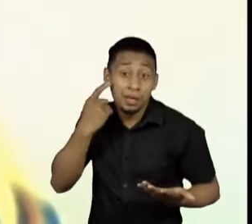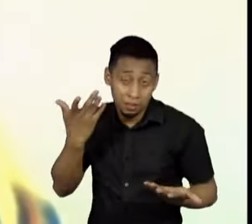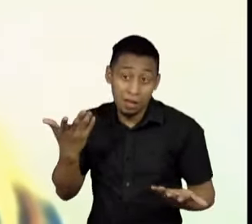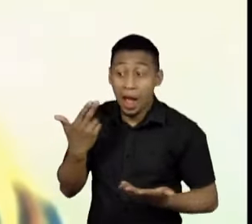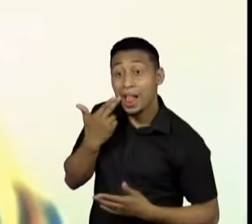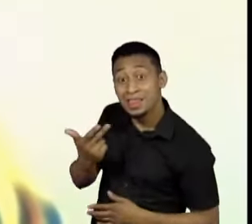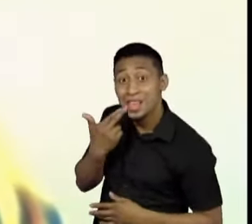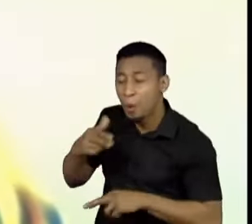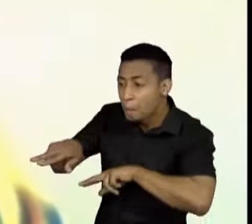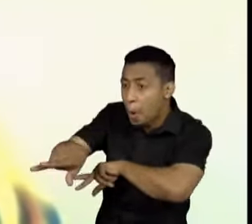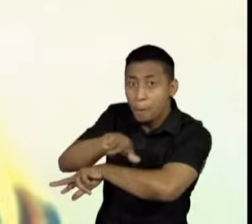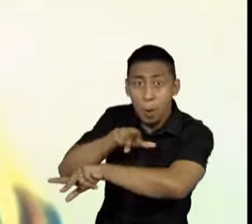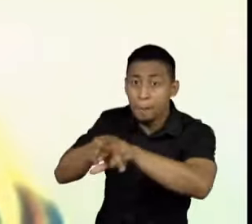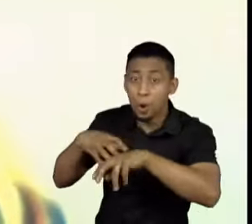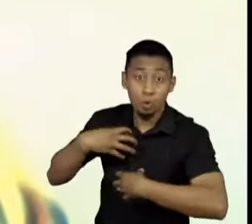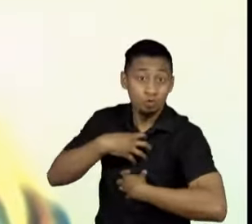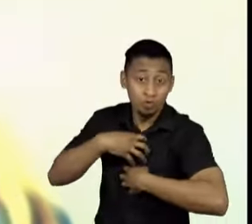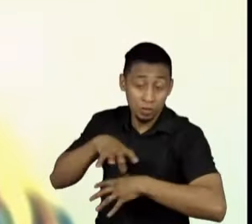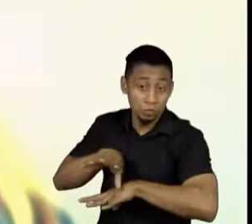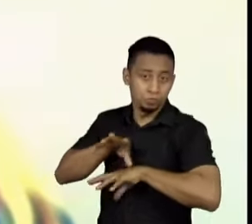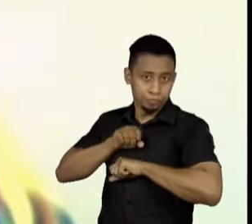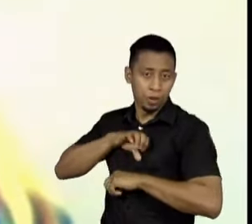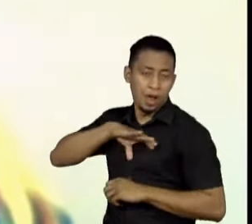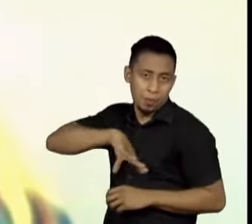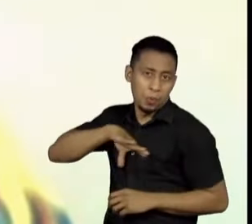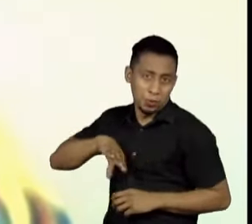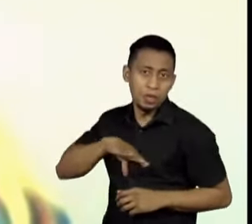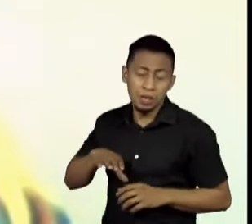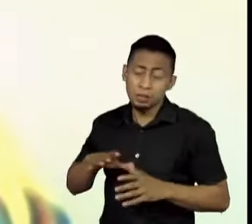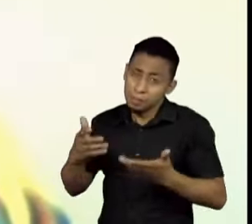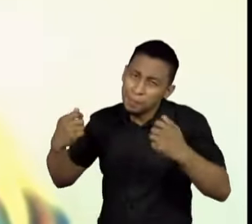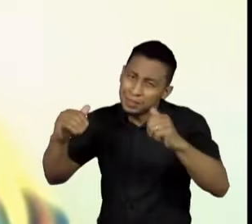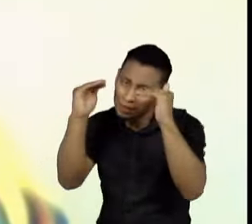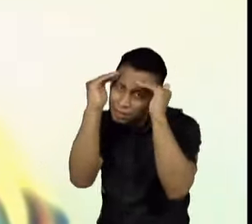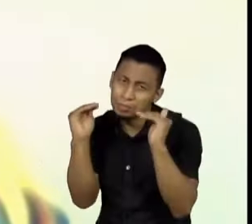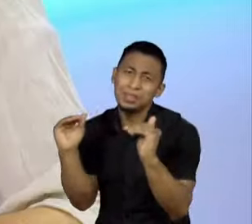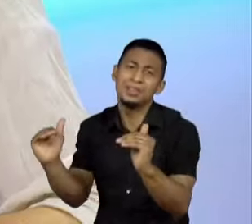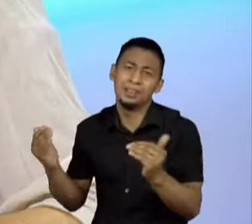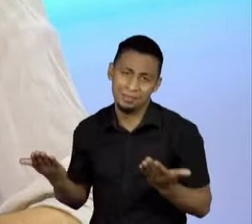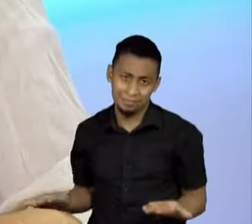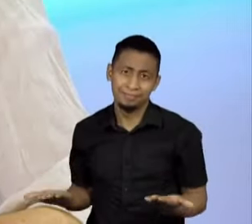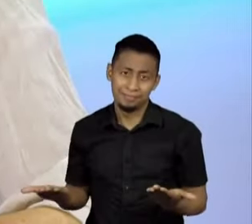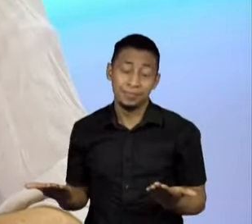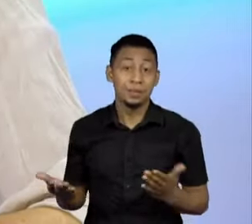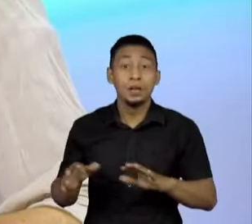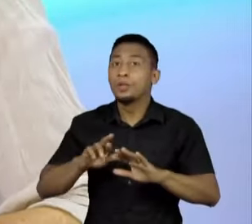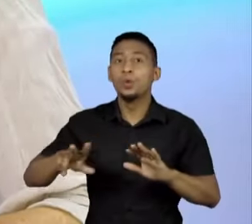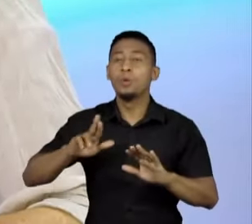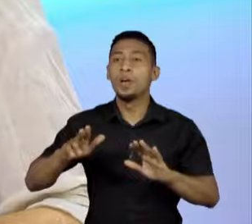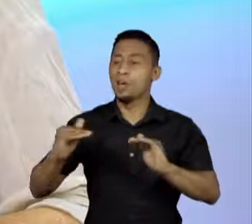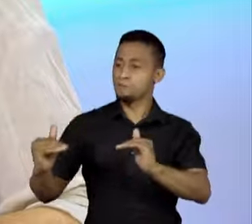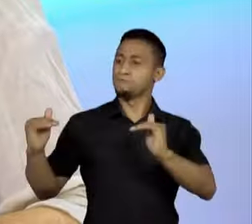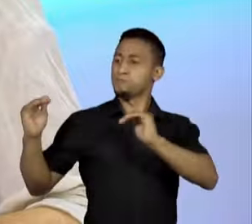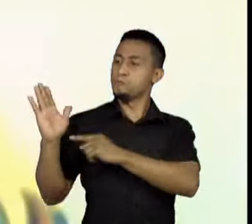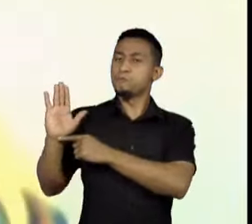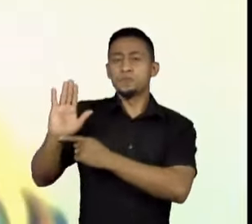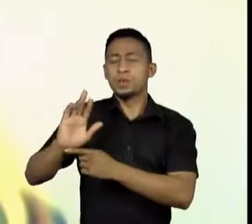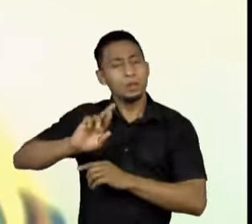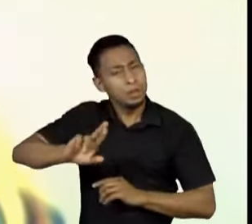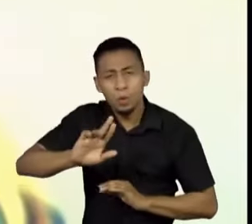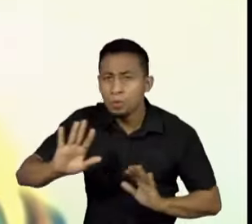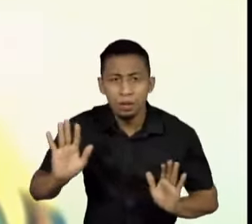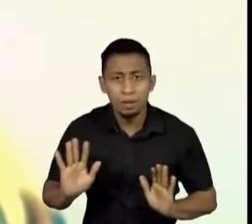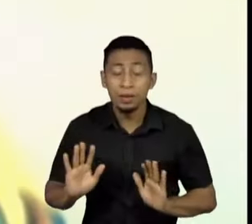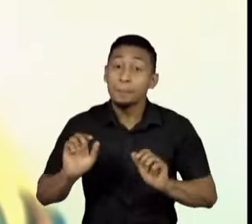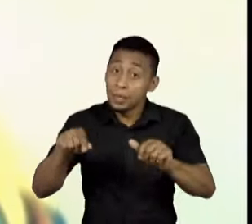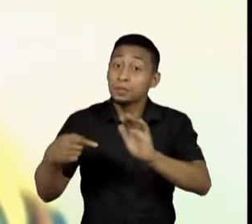valorizada, né? Ela tem de ser reconhecida não como sinal de menos, mas como uma possibilidade de